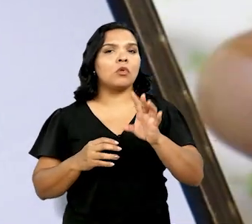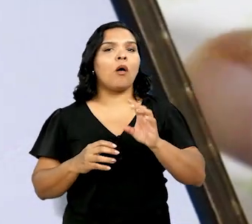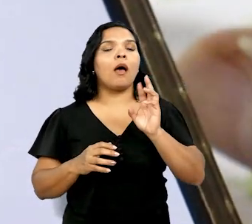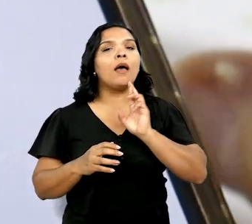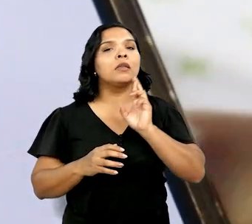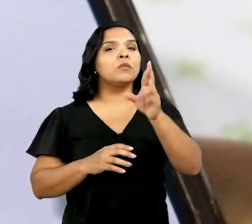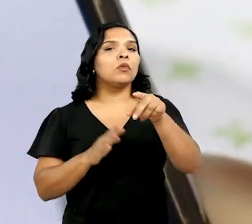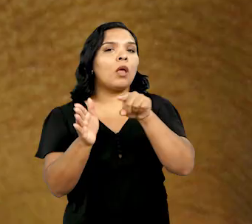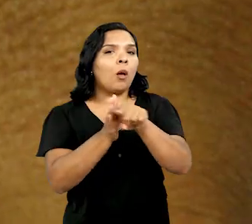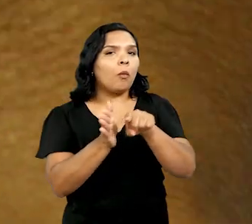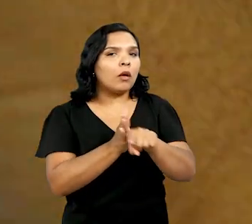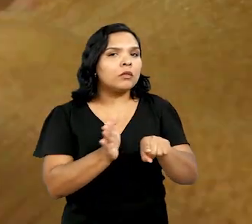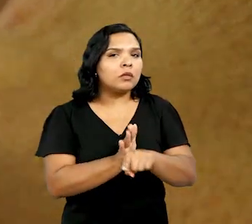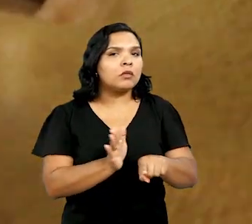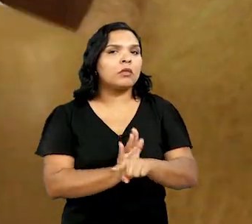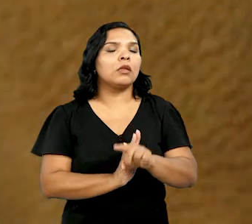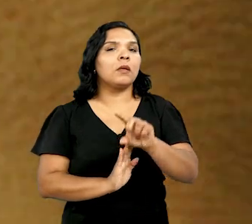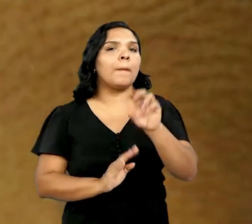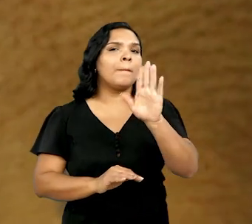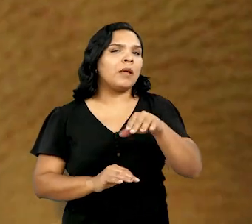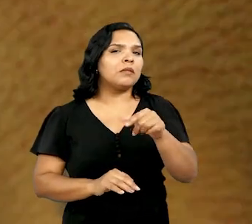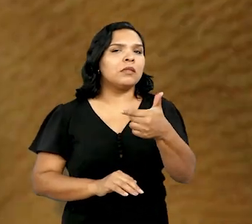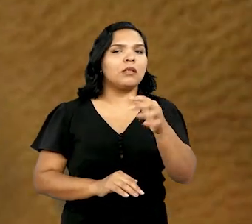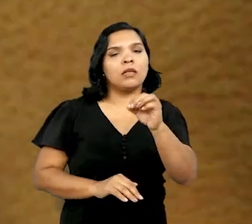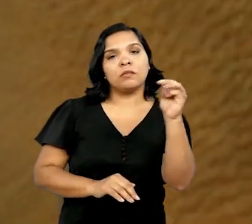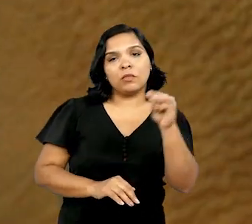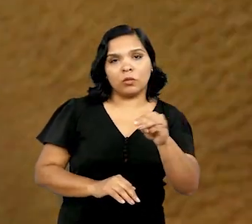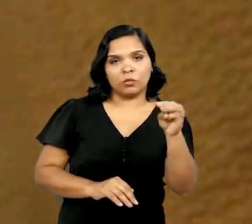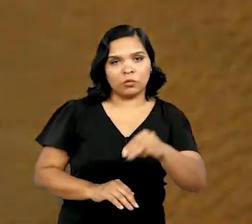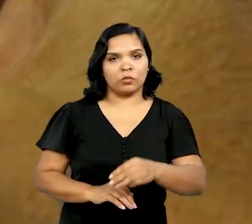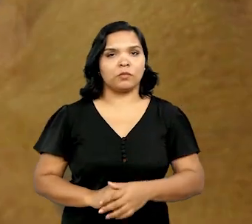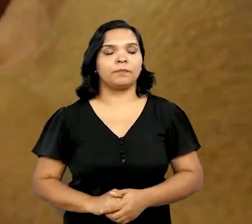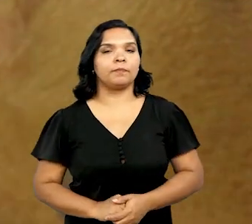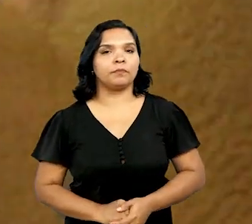responder a este questionário em menos de 10 minutos.